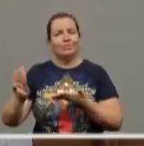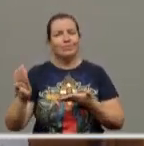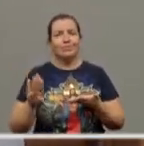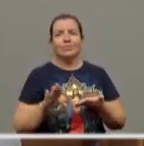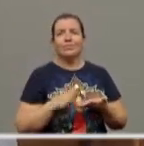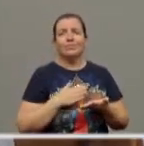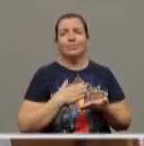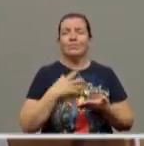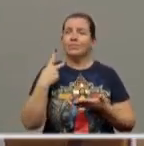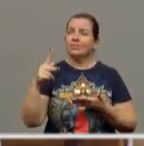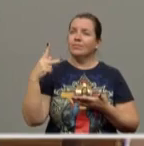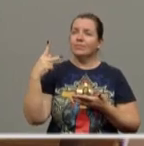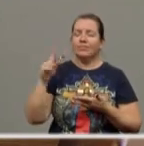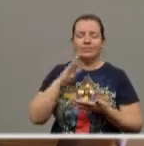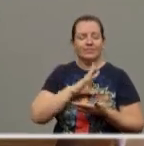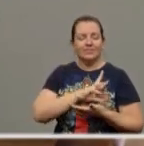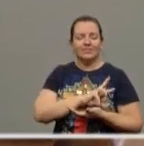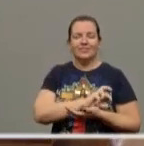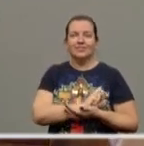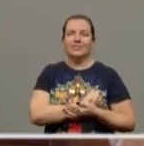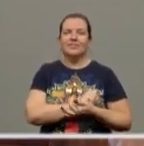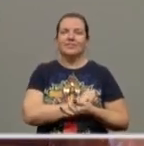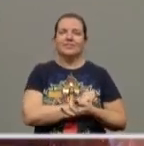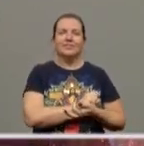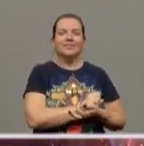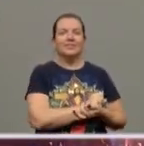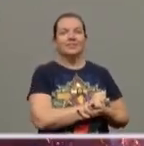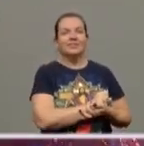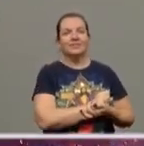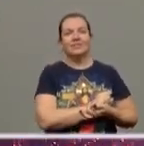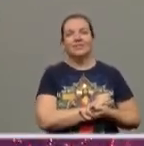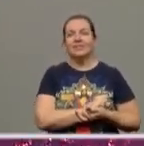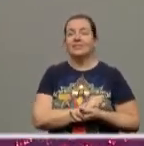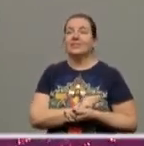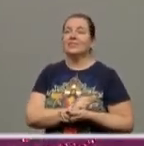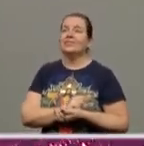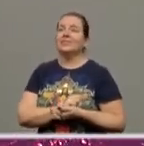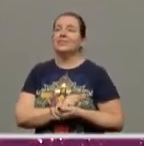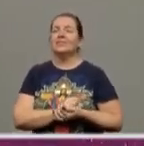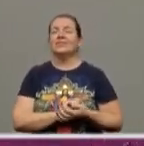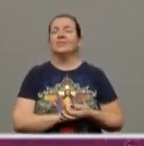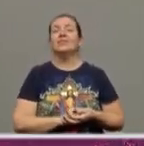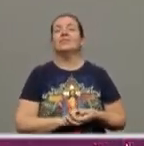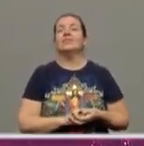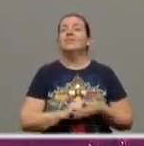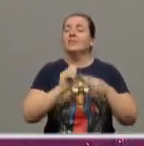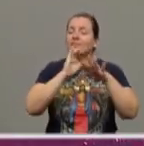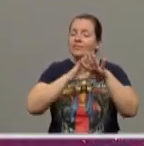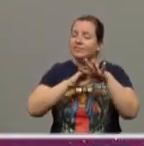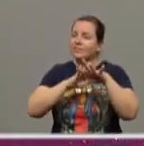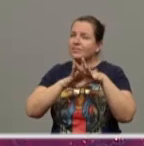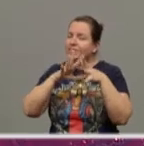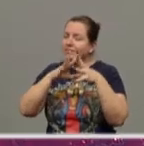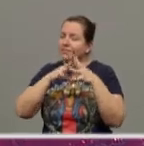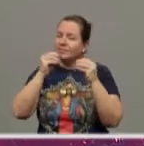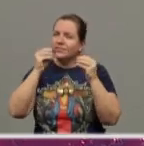vem enxugar minhas lágrimas com teu amor. Levanta as tuas mãos a Jesus e canta: cura-me, Senhor,